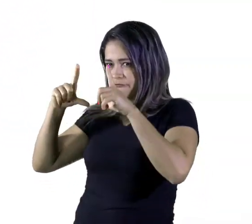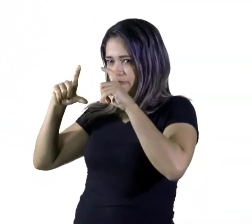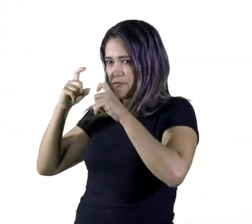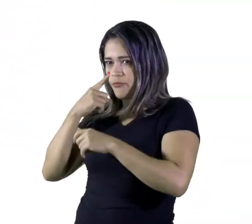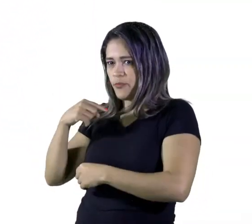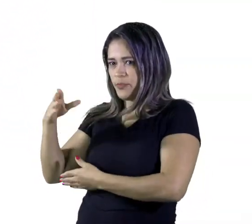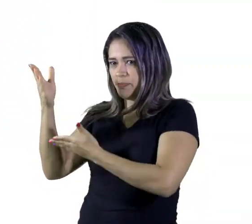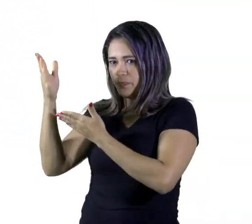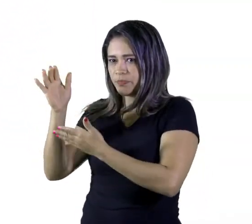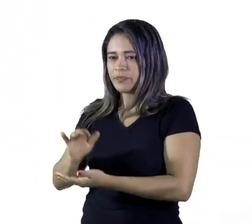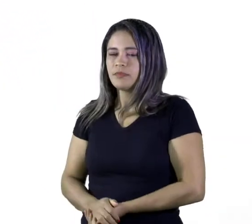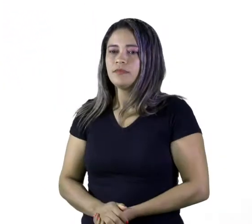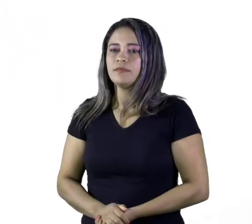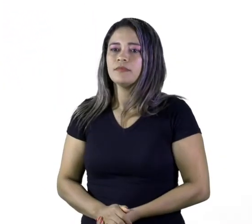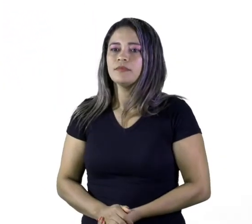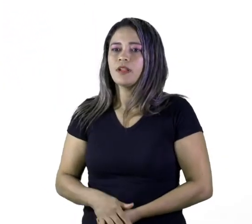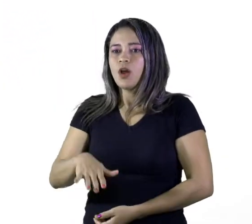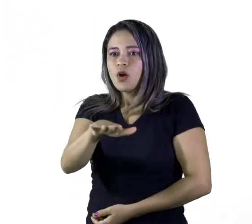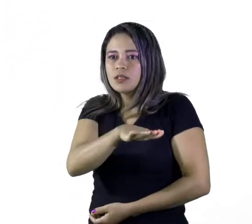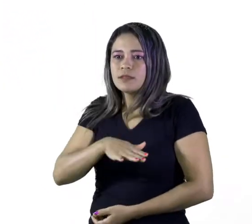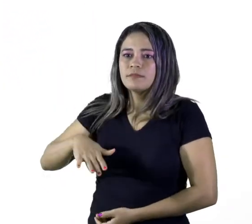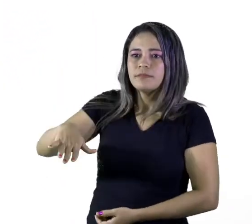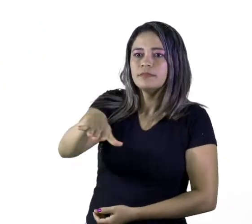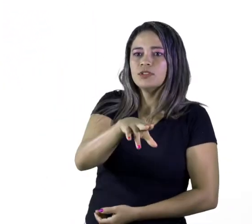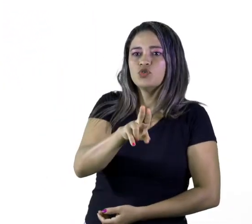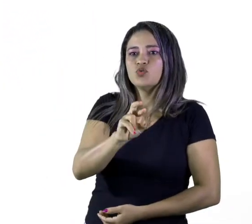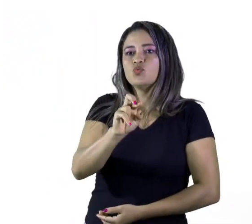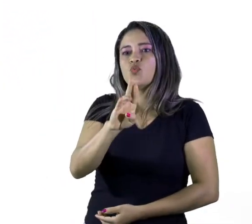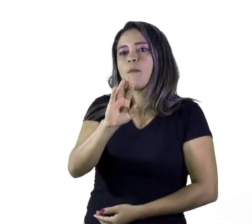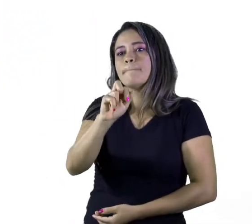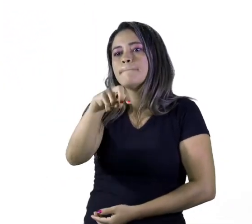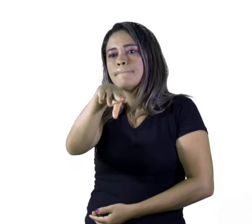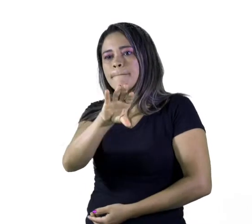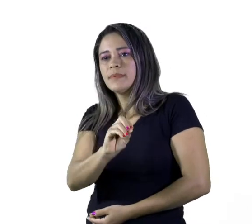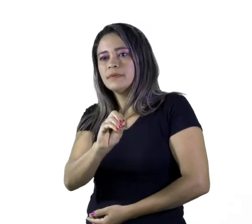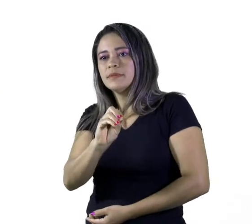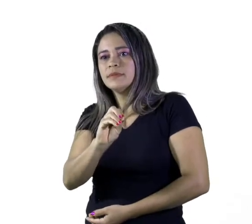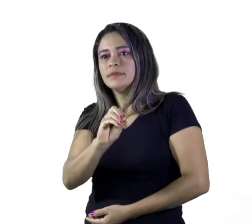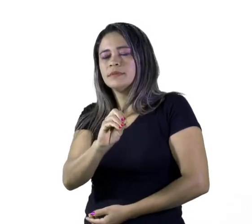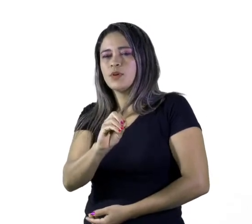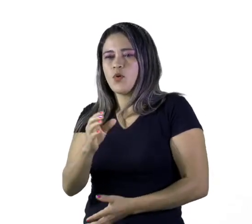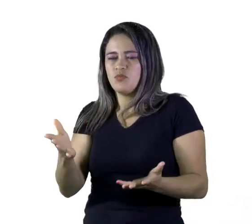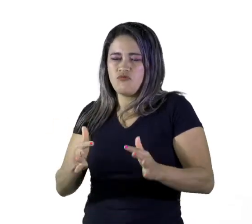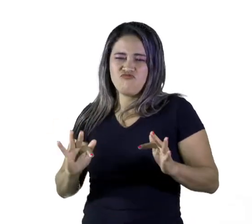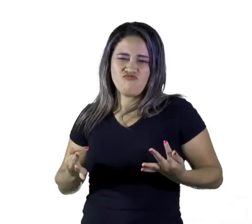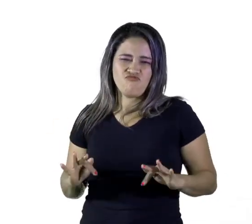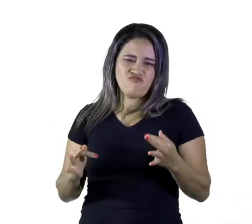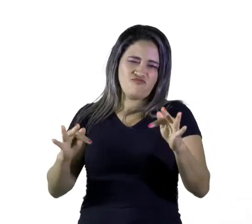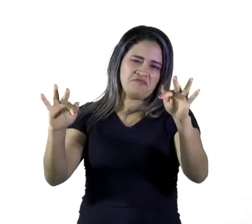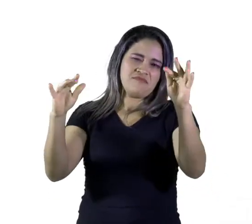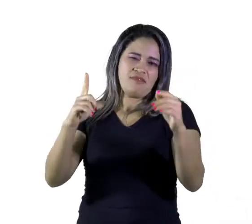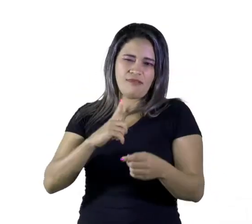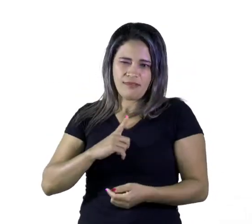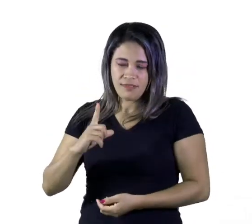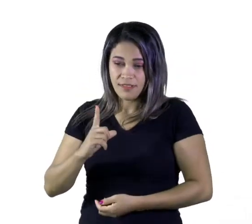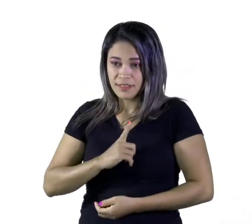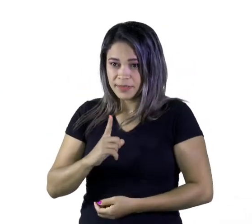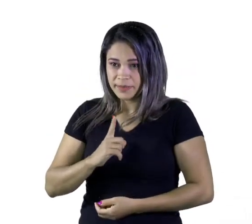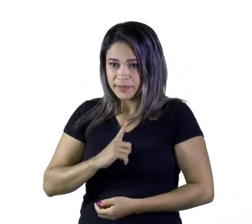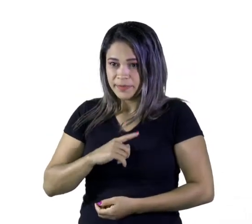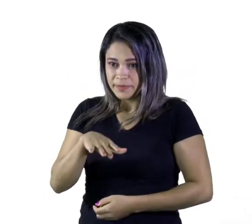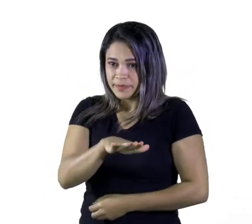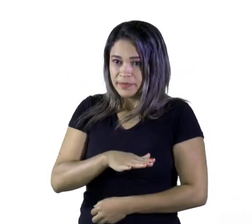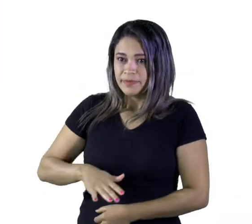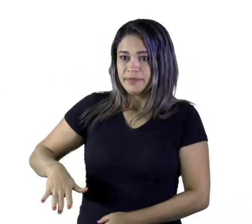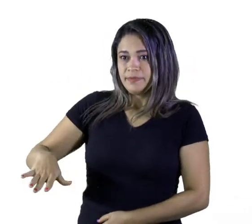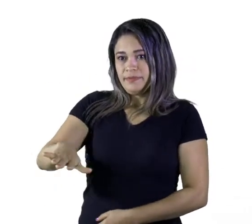Ó, espaço urbano. Hoje em dia, com a grande tecnologia que nós temos, o nosso espaço